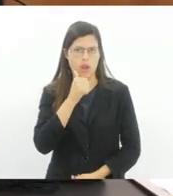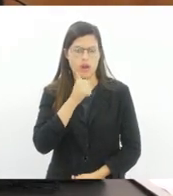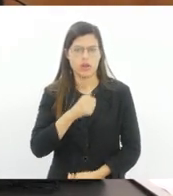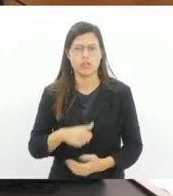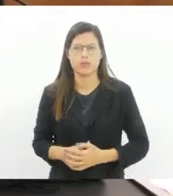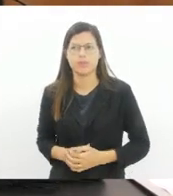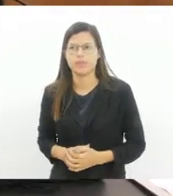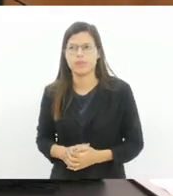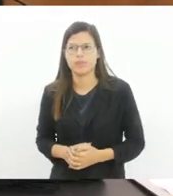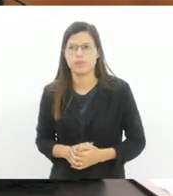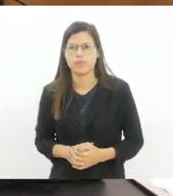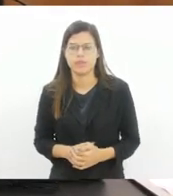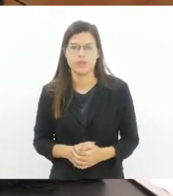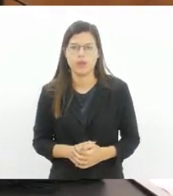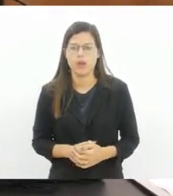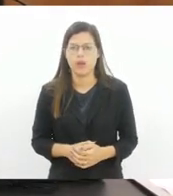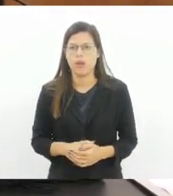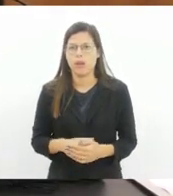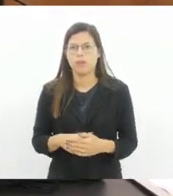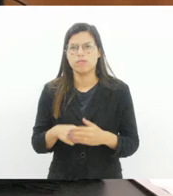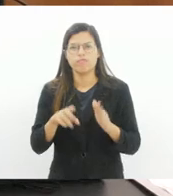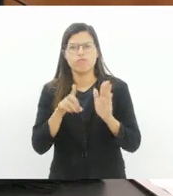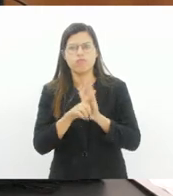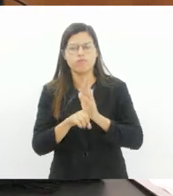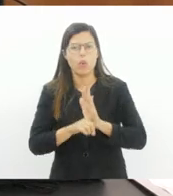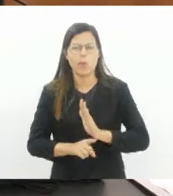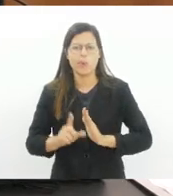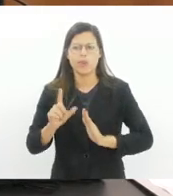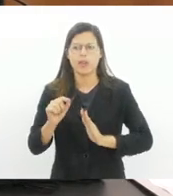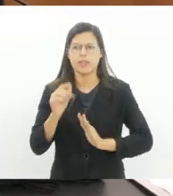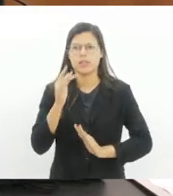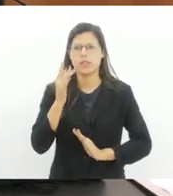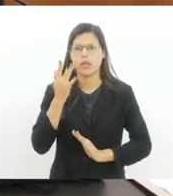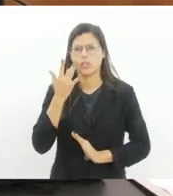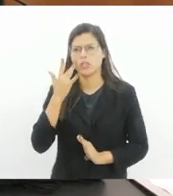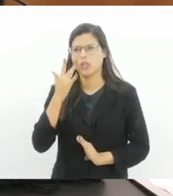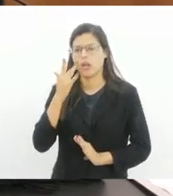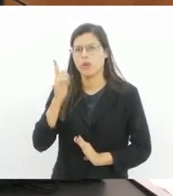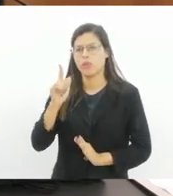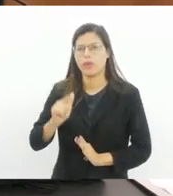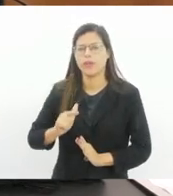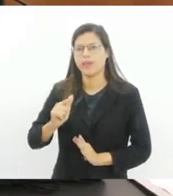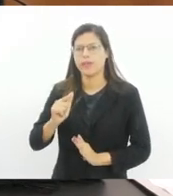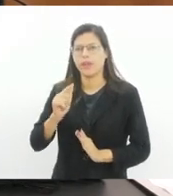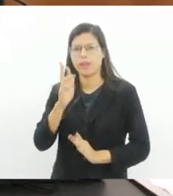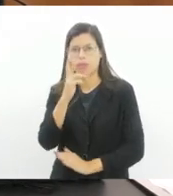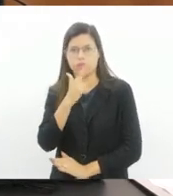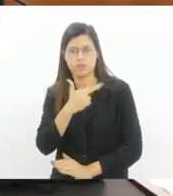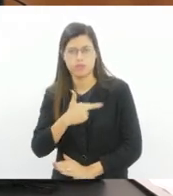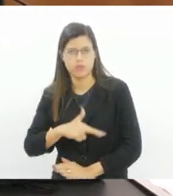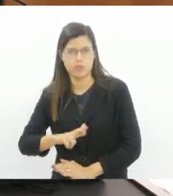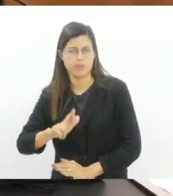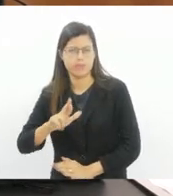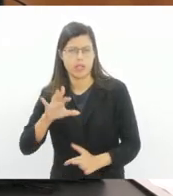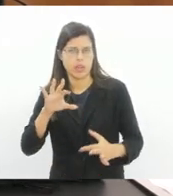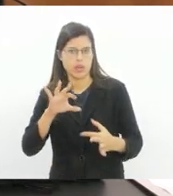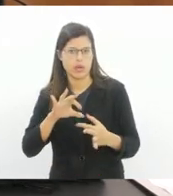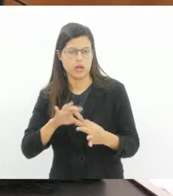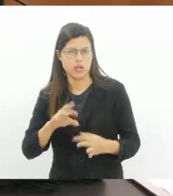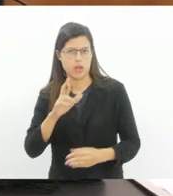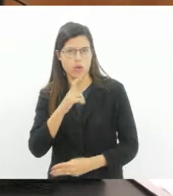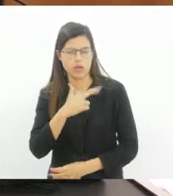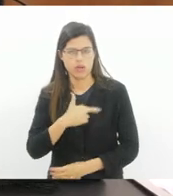Questionando o que eles consideraram um fundamentalismo religioso na atenção à